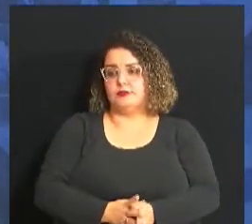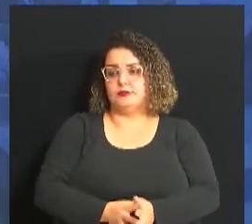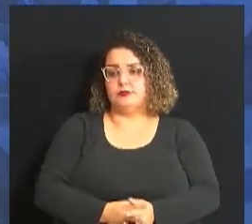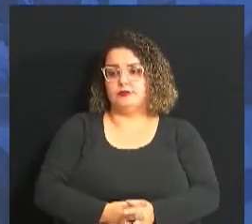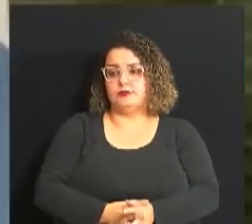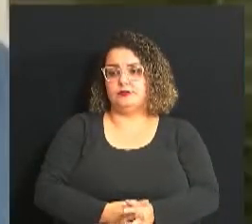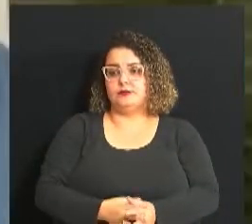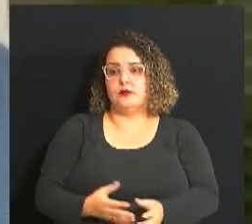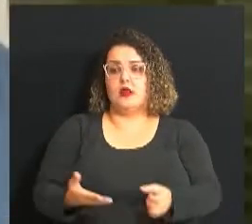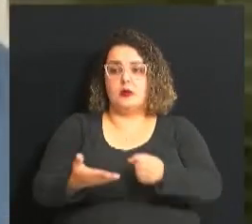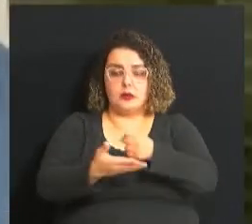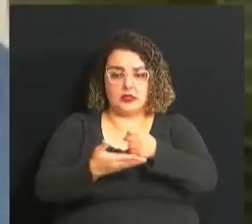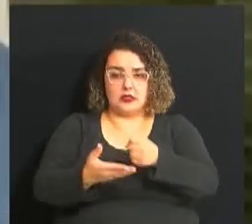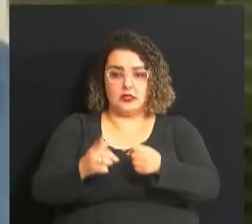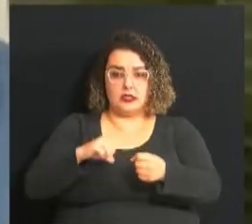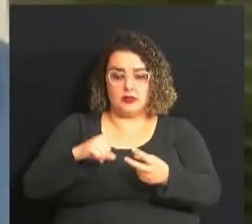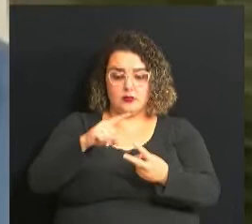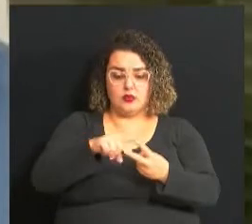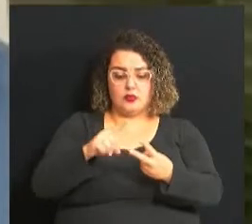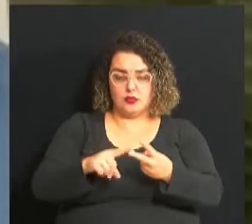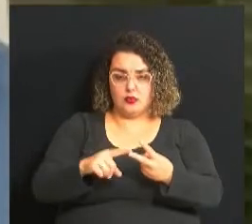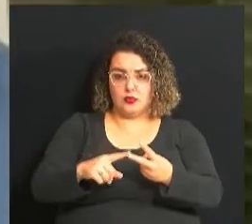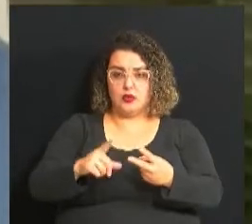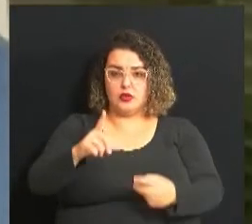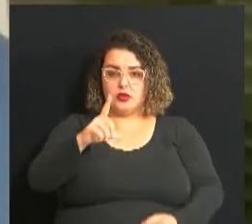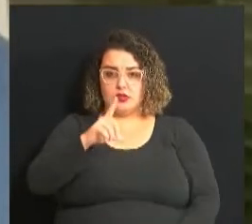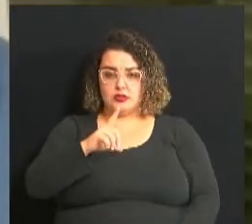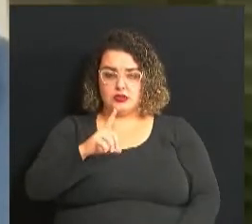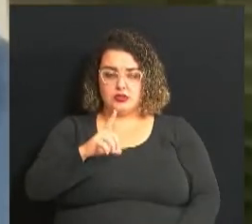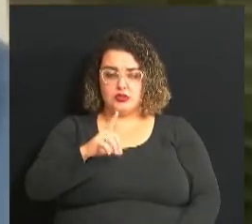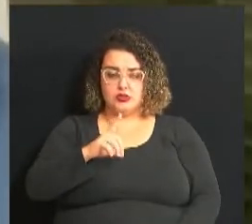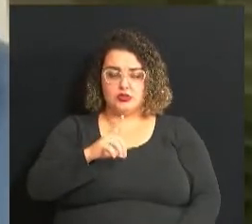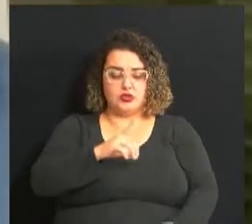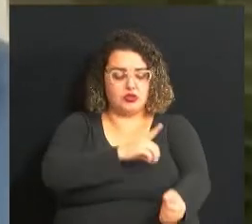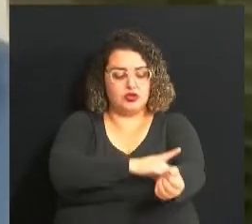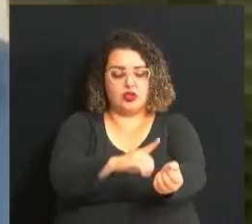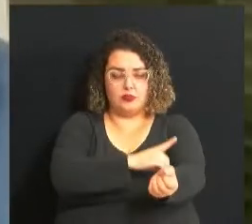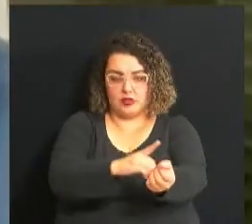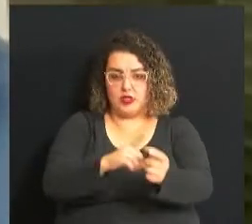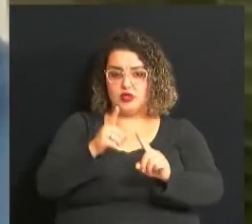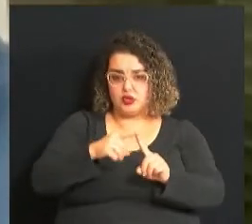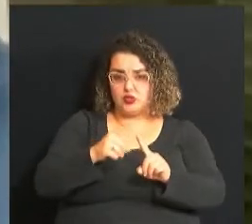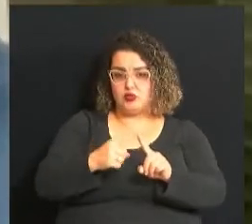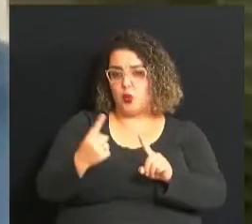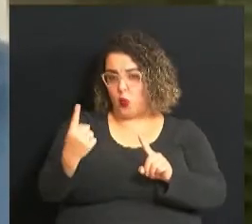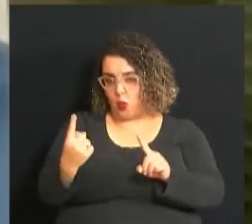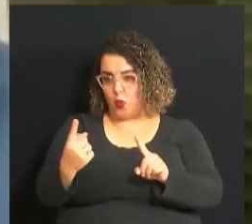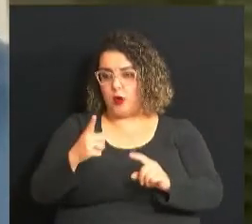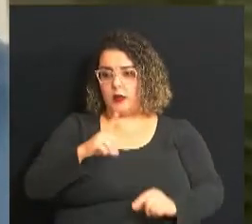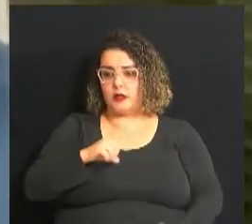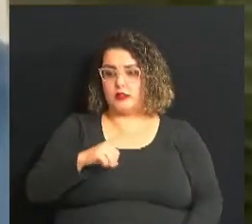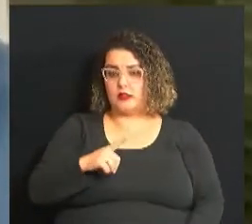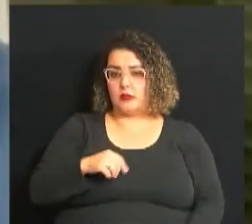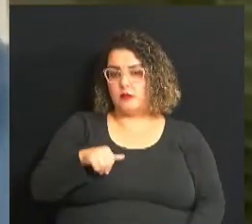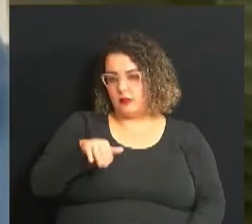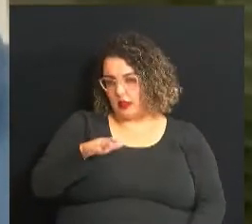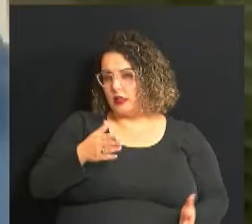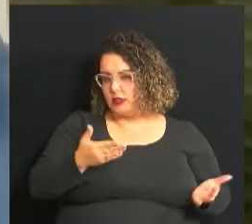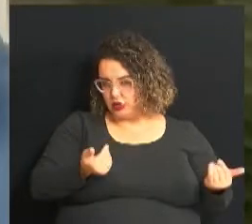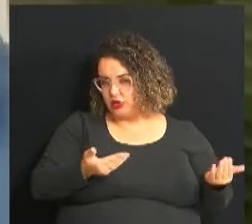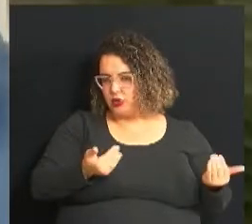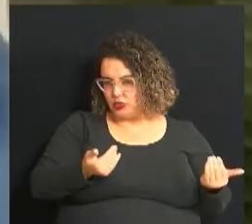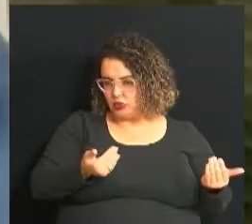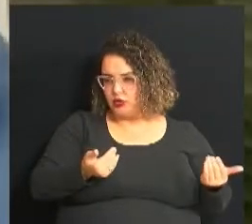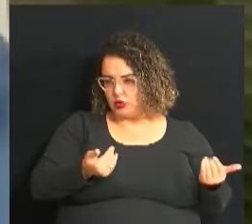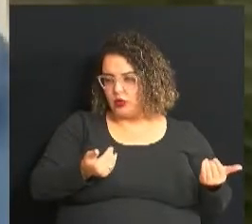Basicamente, nós temos dois tipos de diabetes, tipo 1 e tipo 2. O diabetes tipo 1 é aquele que dá mais em jovens, indivíduos que, às